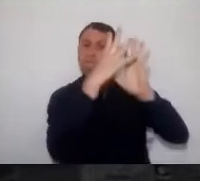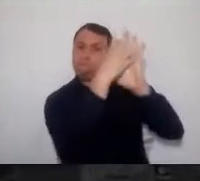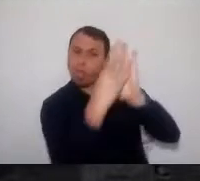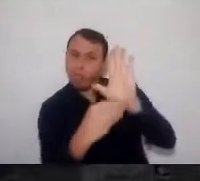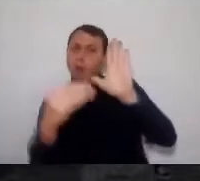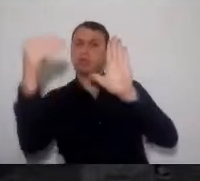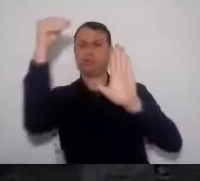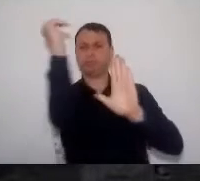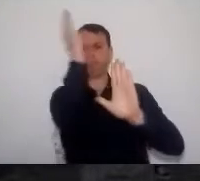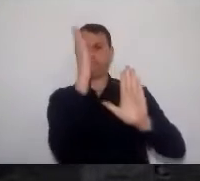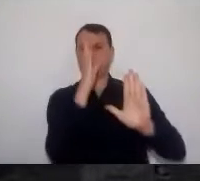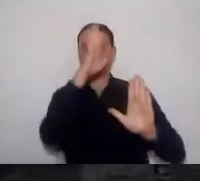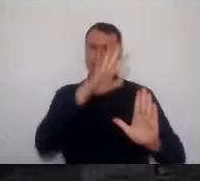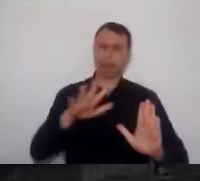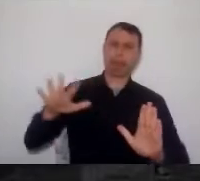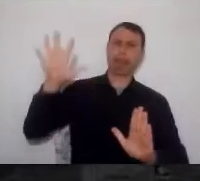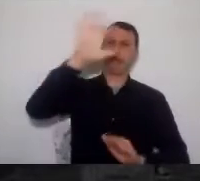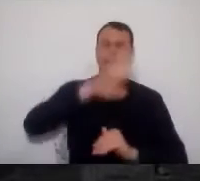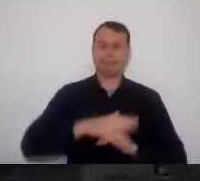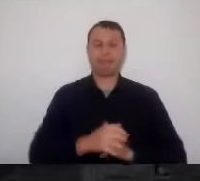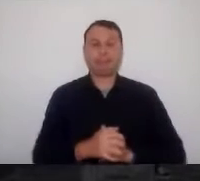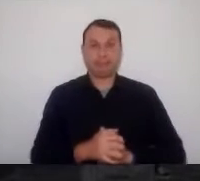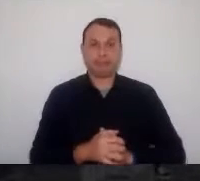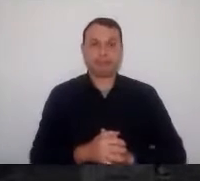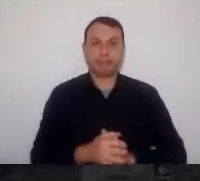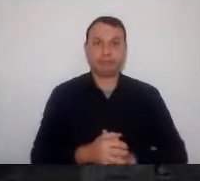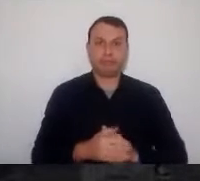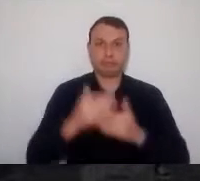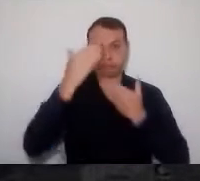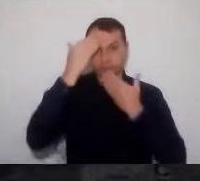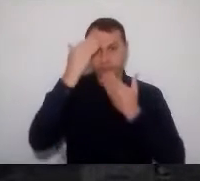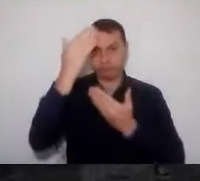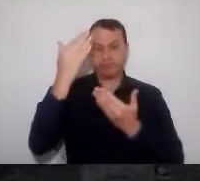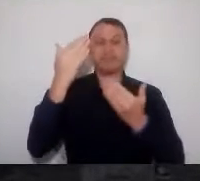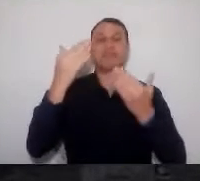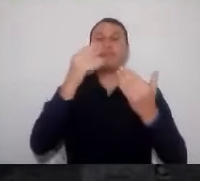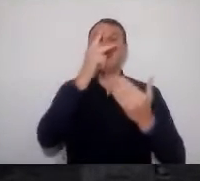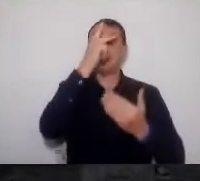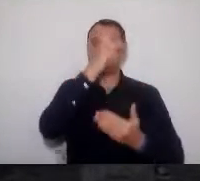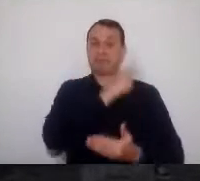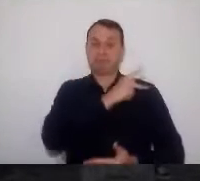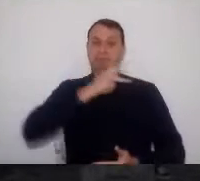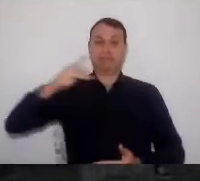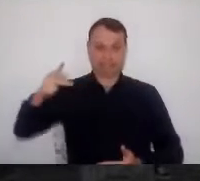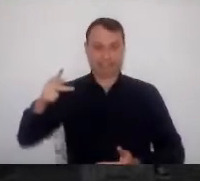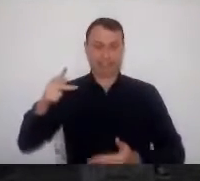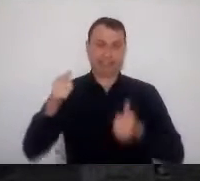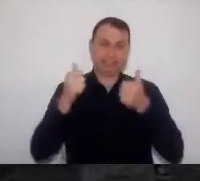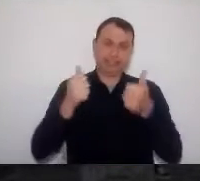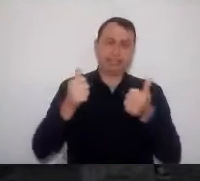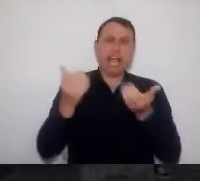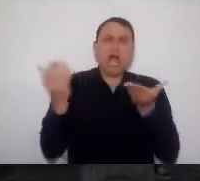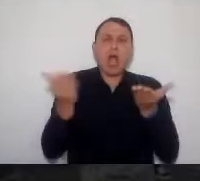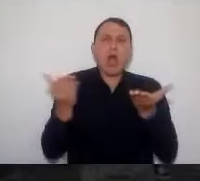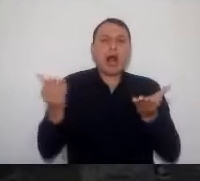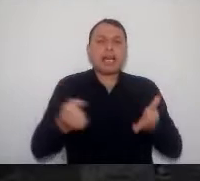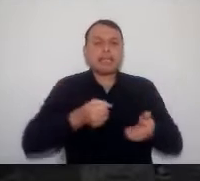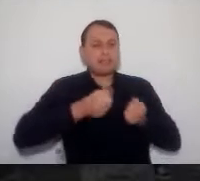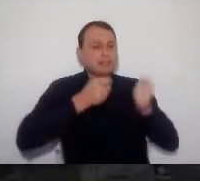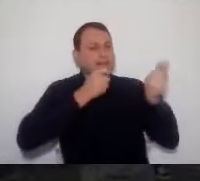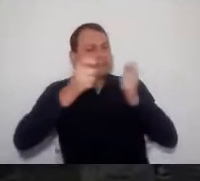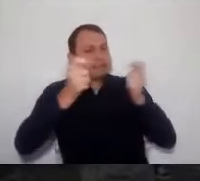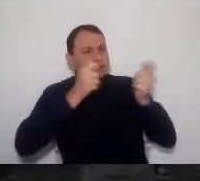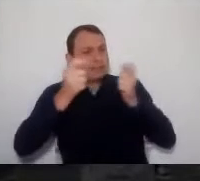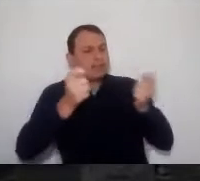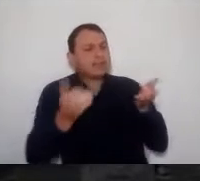Júlio. Muito bem, presidente. Oxalá. Passamos agora a palavra para o nosso